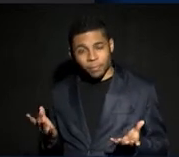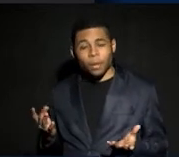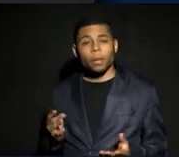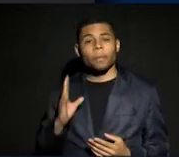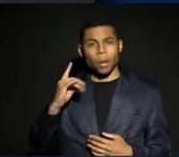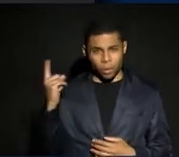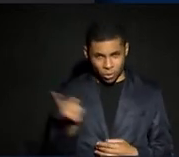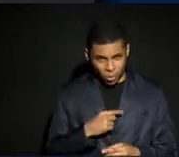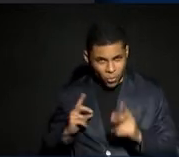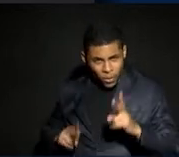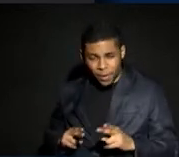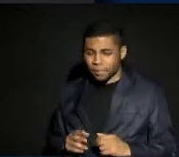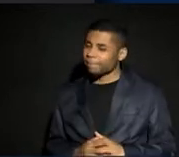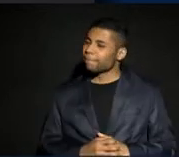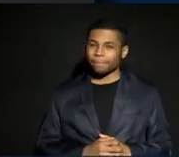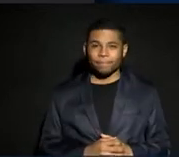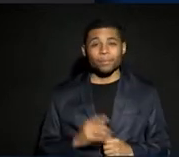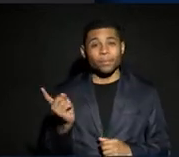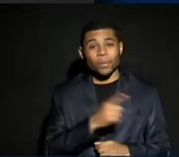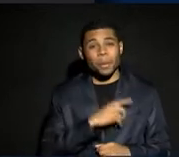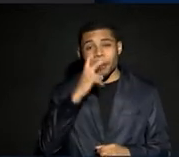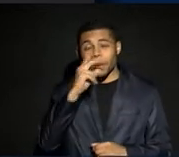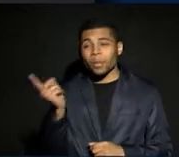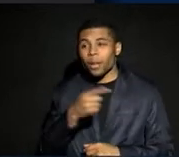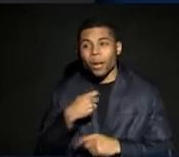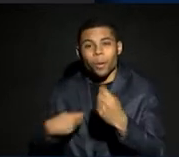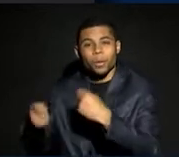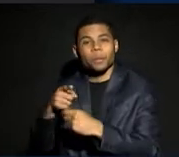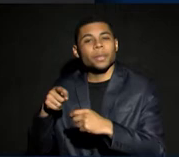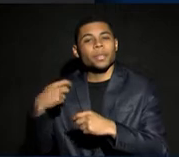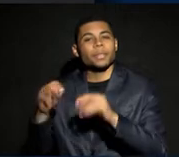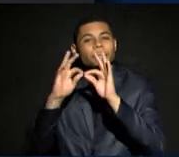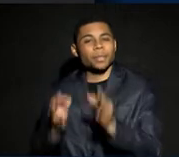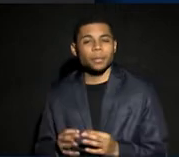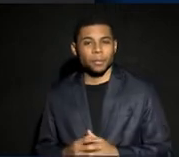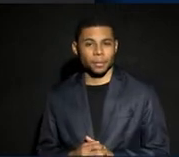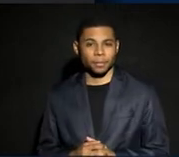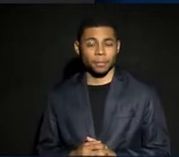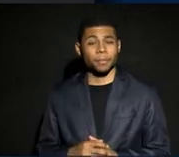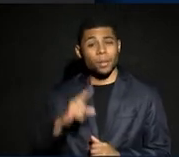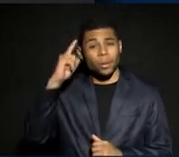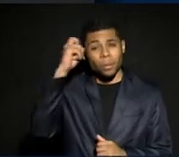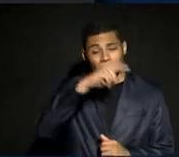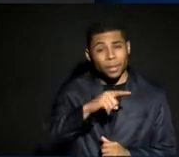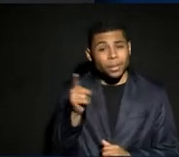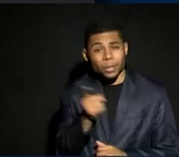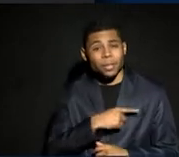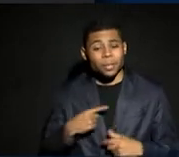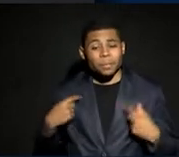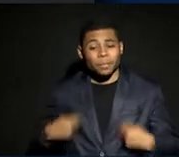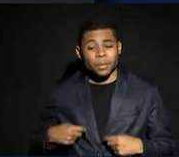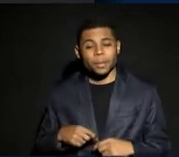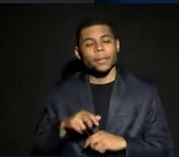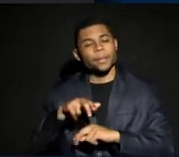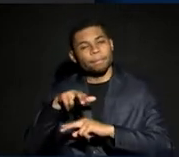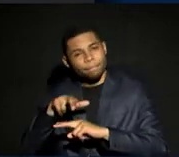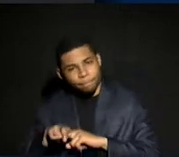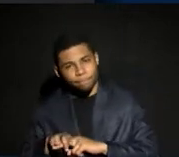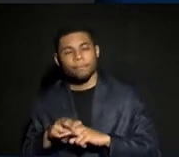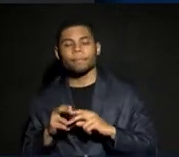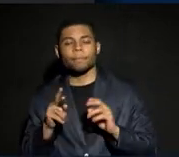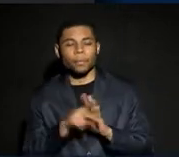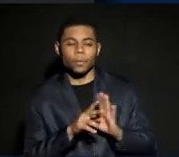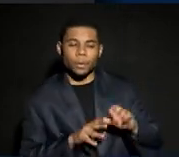nós não estamos fazendo isso. Nós estamos tornando a nossa economia mais simples. Para complexificá-la, nós vamos ter que sentar à mesa com o